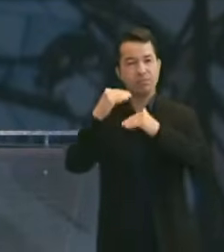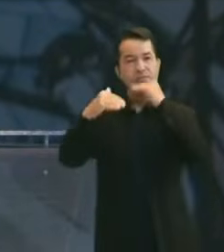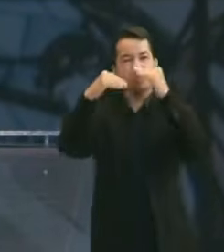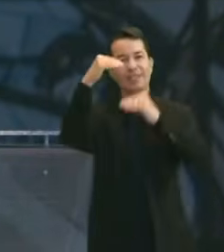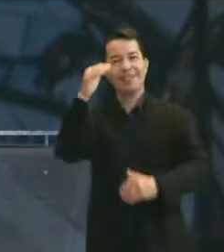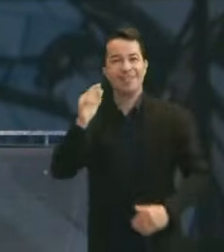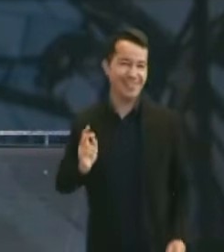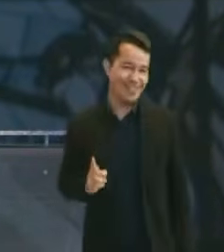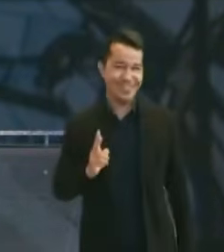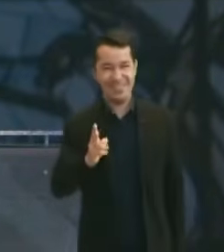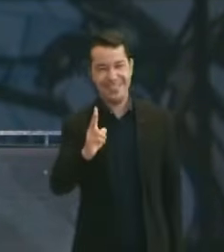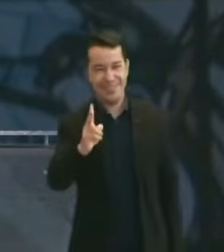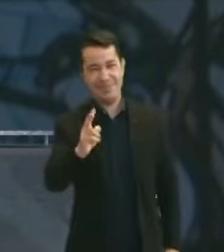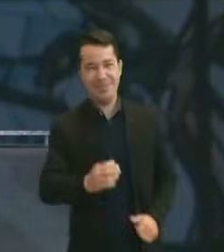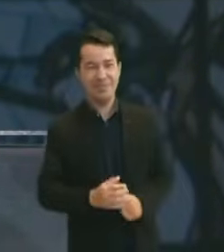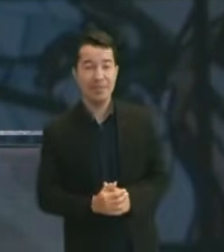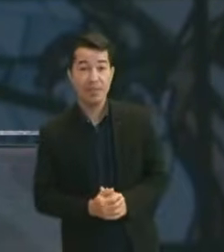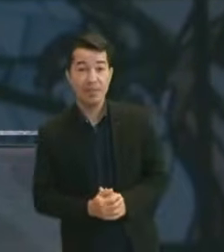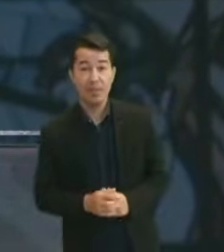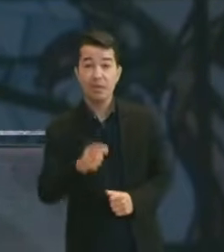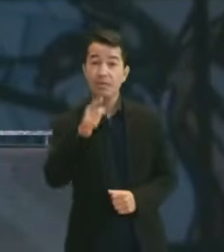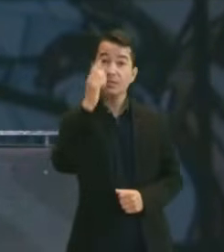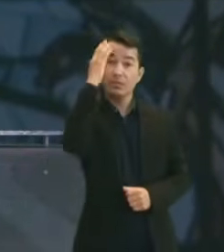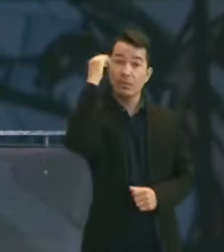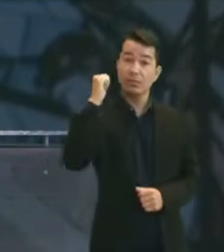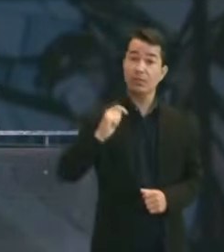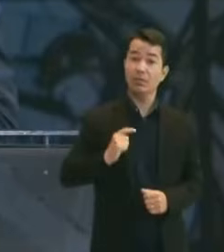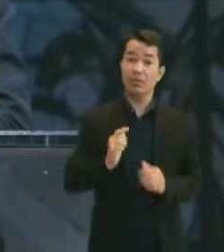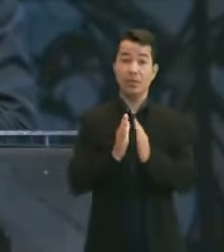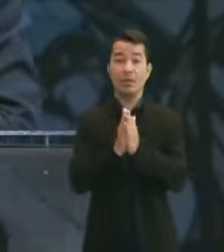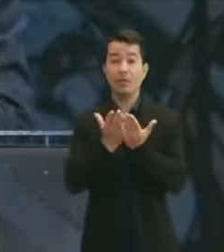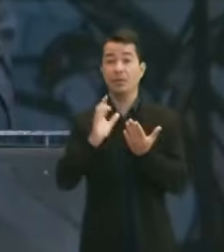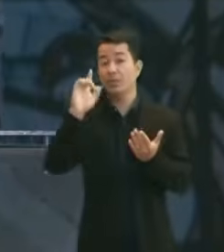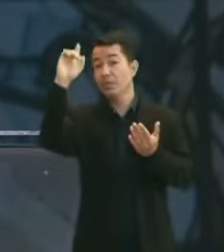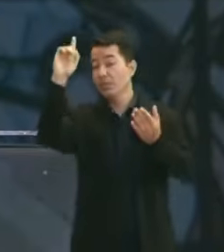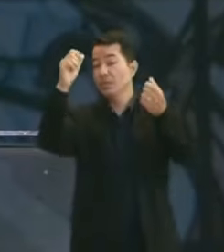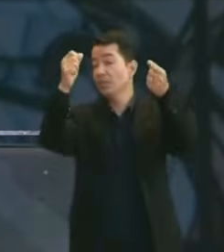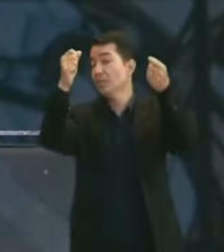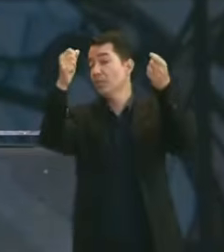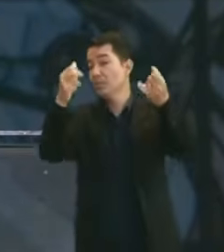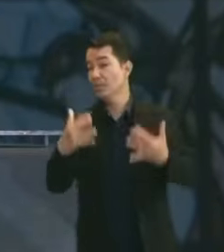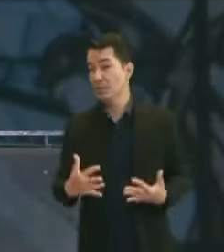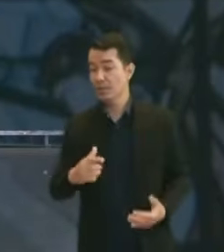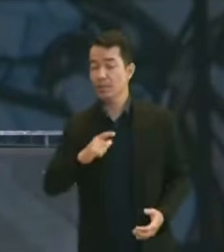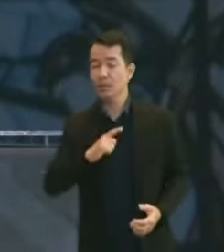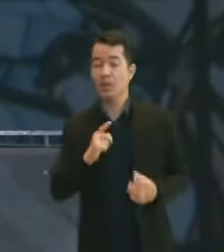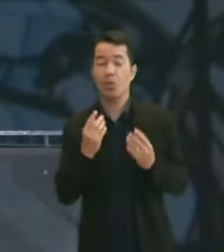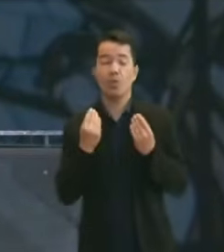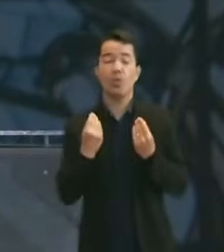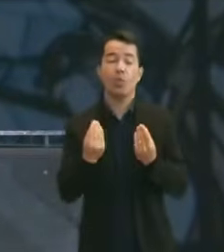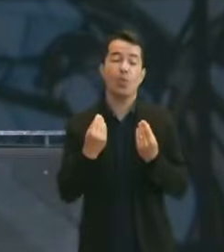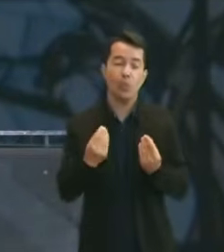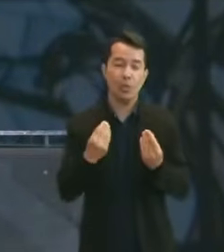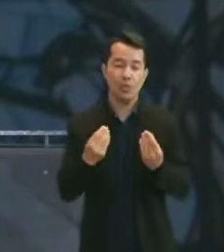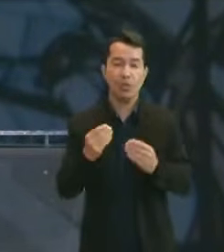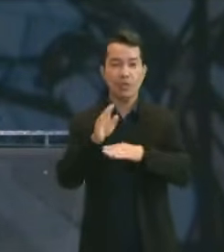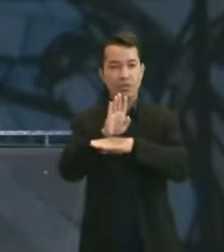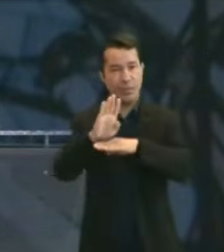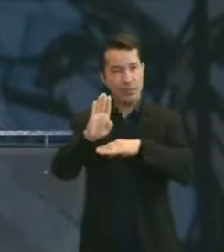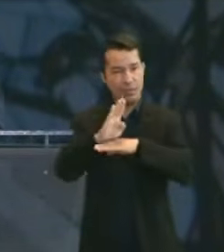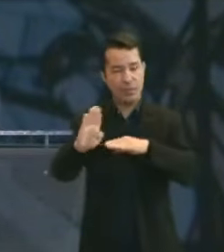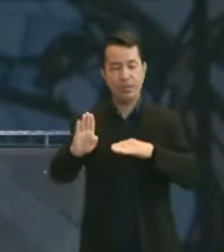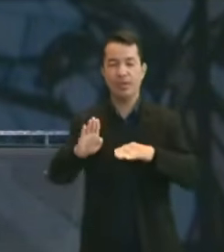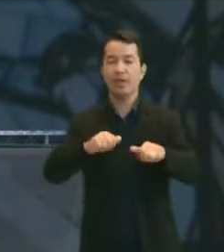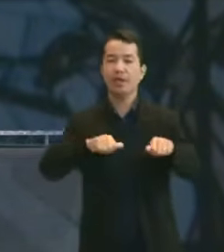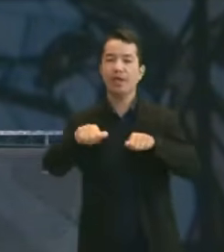como é que a Bíblia, ela apresenta esse personagem, Barnabé, em Atos 4, 36 e 37. Você pode acompanhar